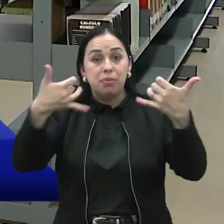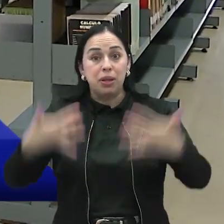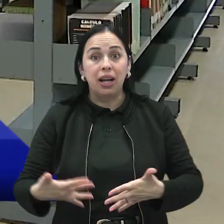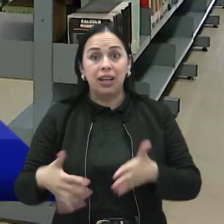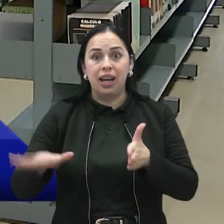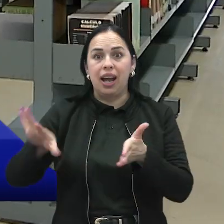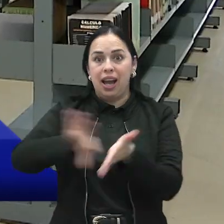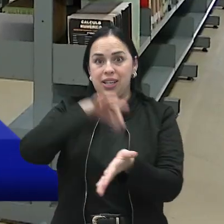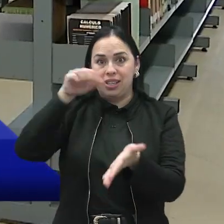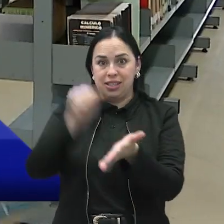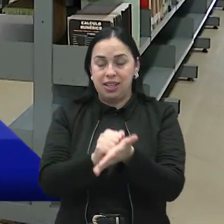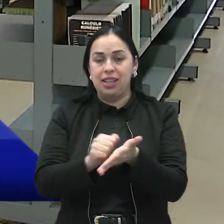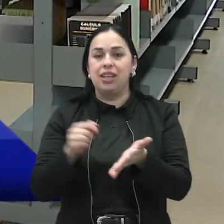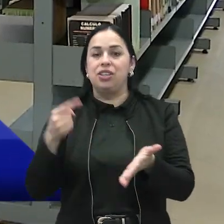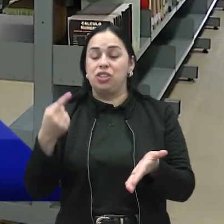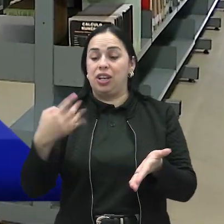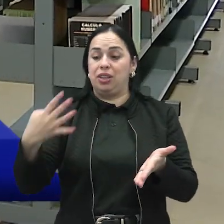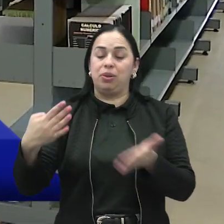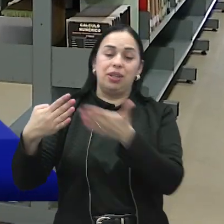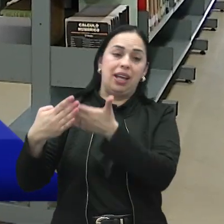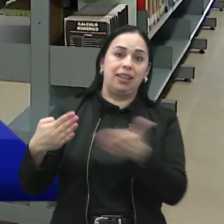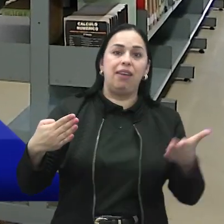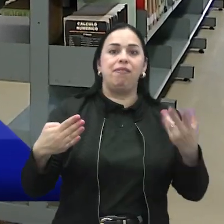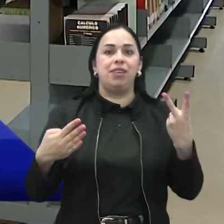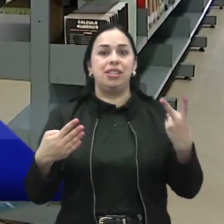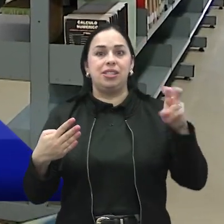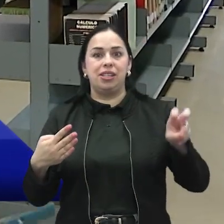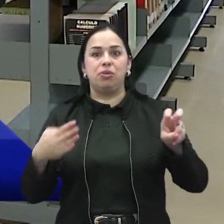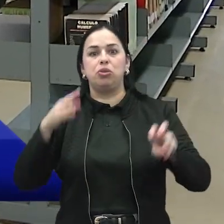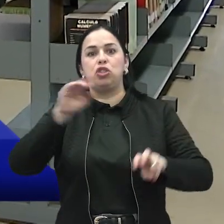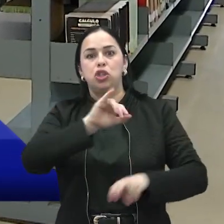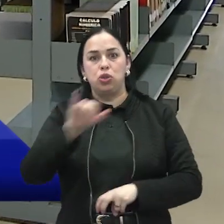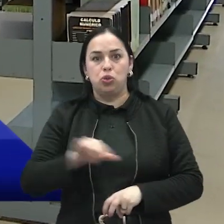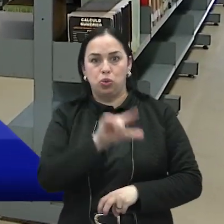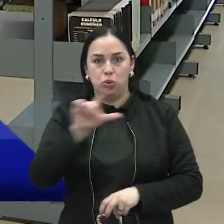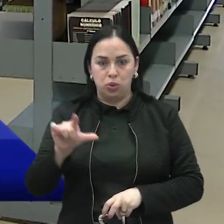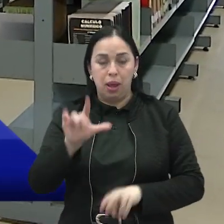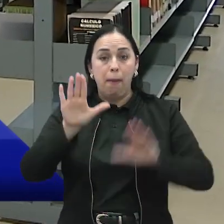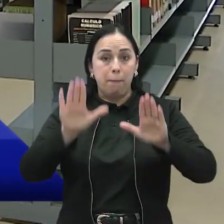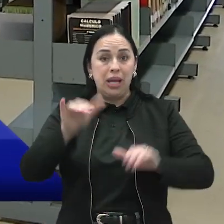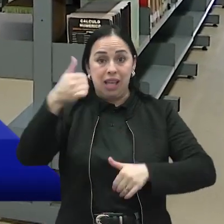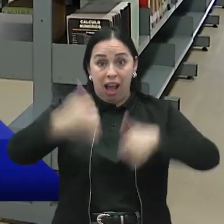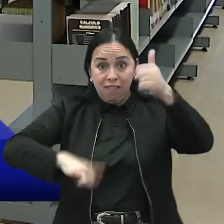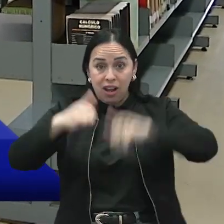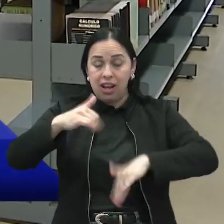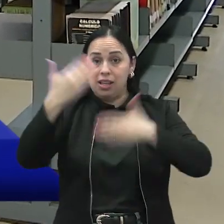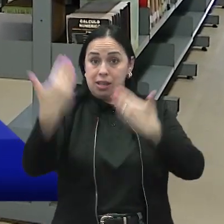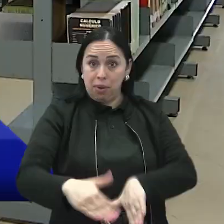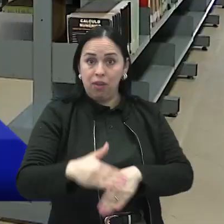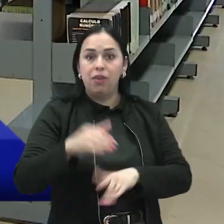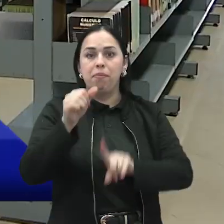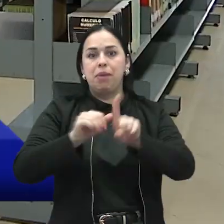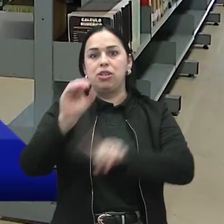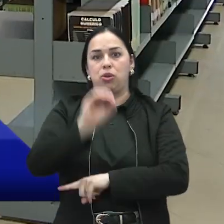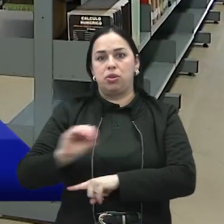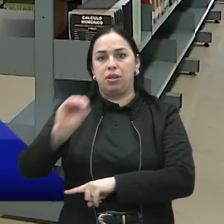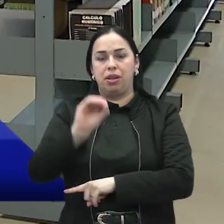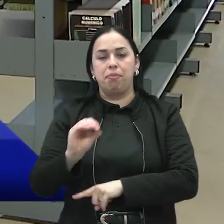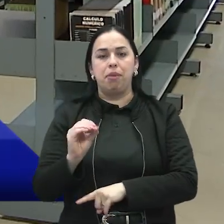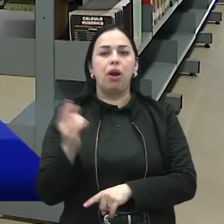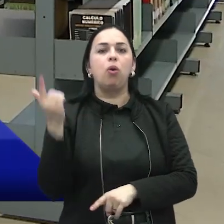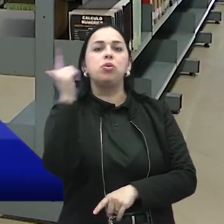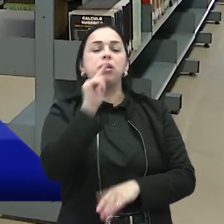PND acontecem de 14 a 25 de julho. A avaliação já acontece no dia 26 de outubro e tem como objetivo